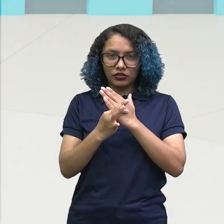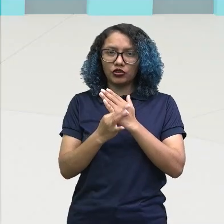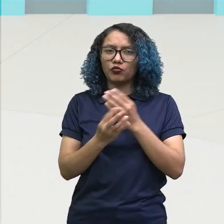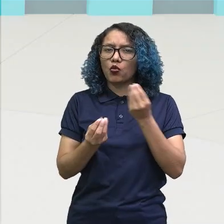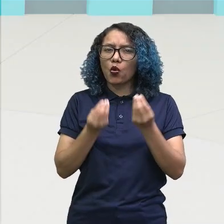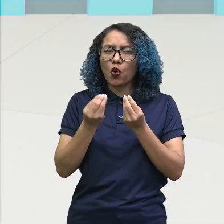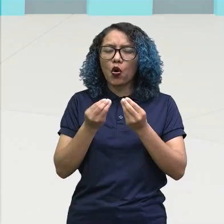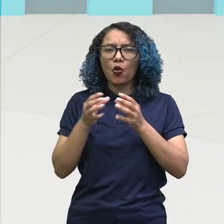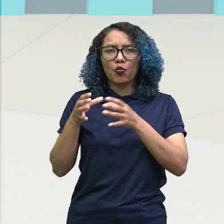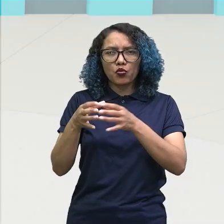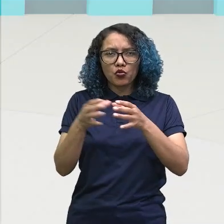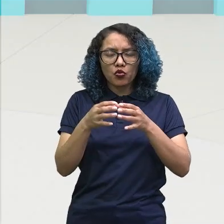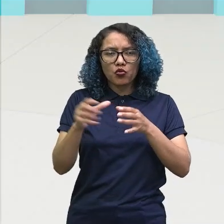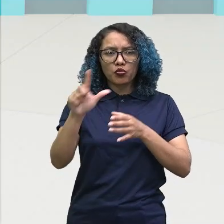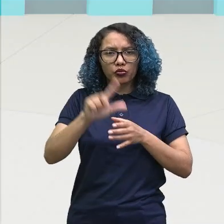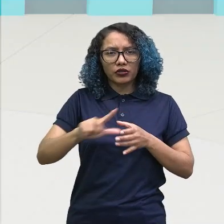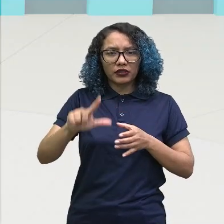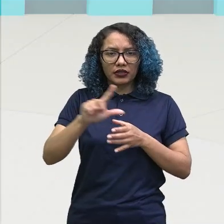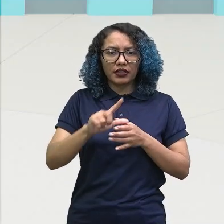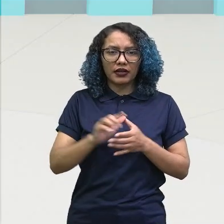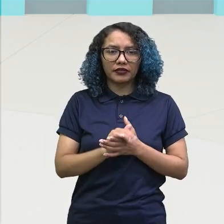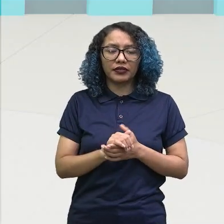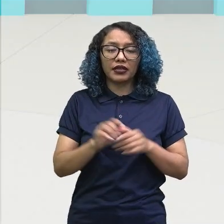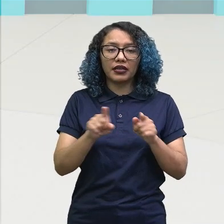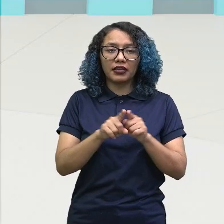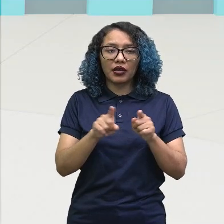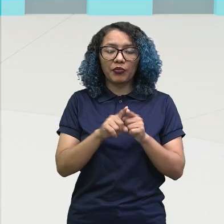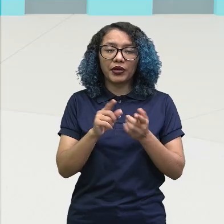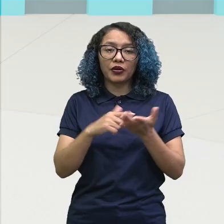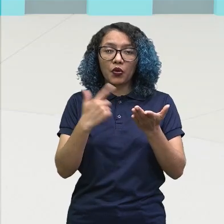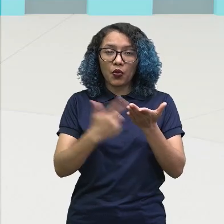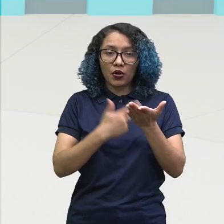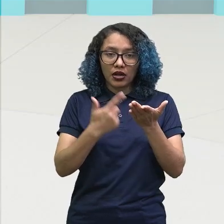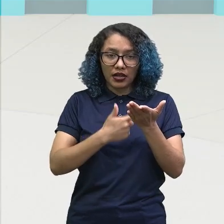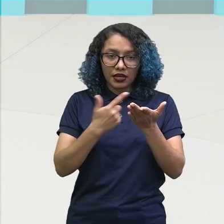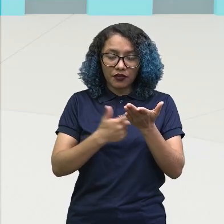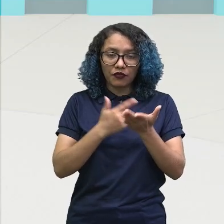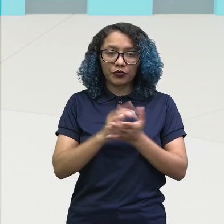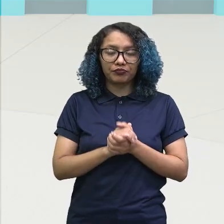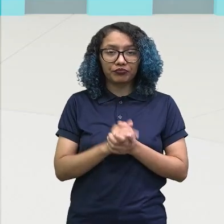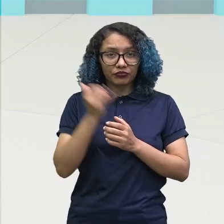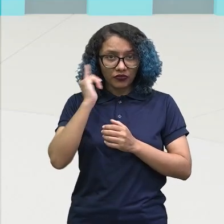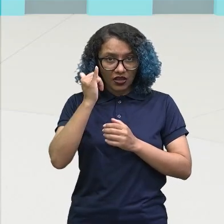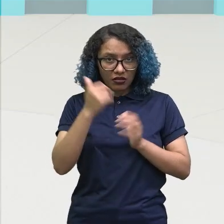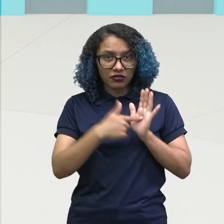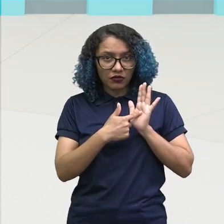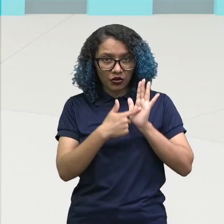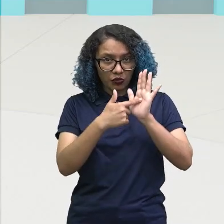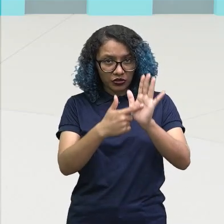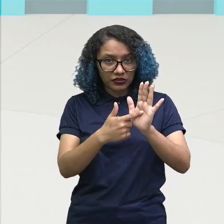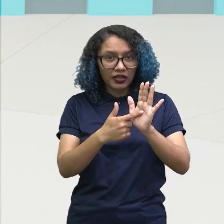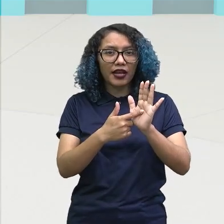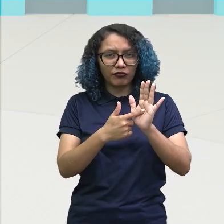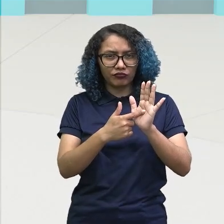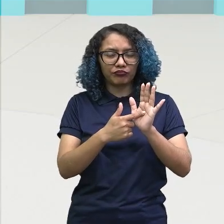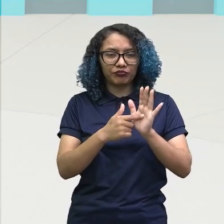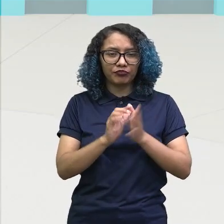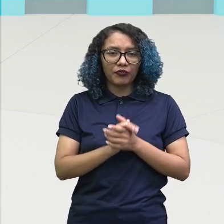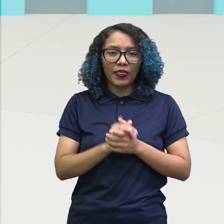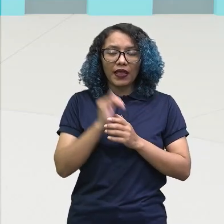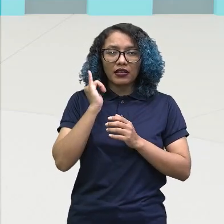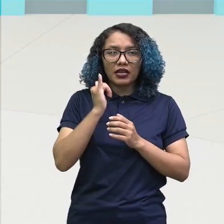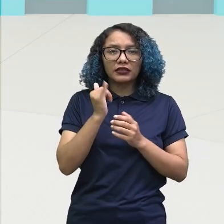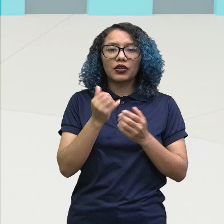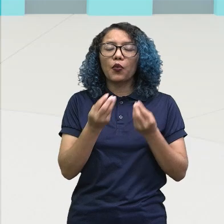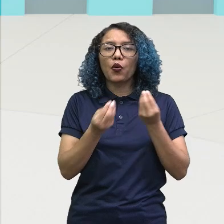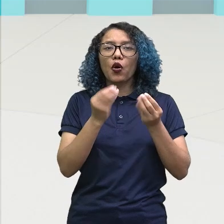literárias e em que parte Memórias Póstumas de Brás Cubas, que foi a narração que vocês ouviram, a descrição, entra no contexto,